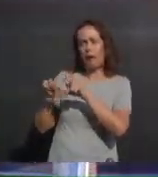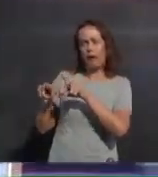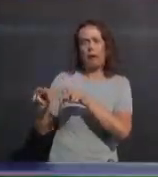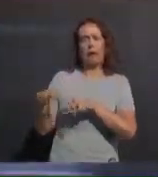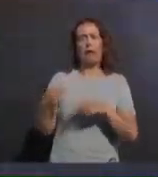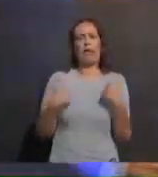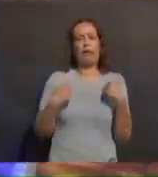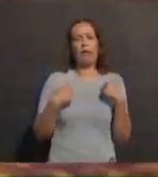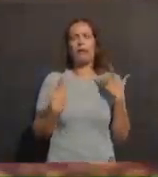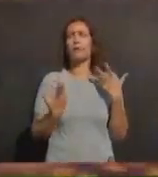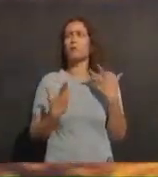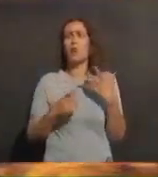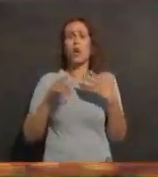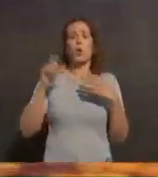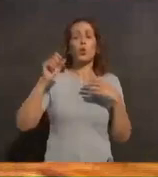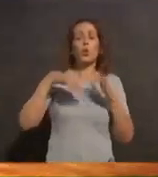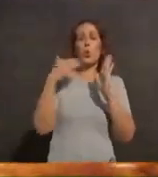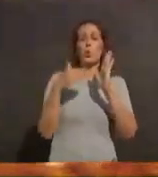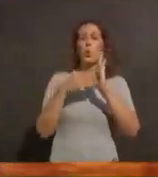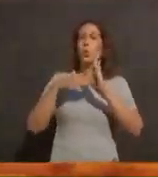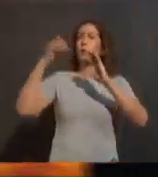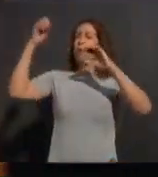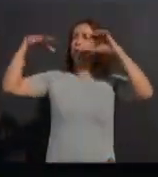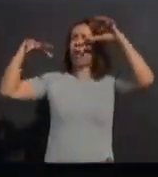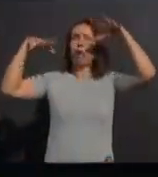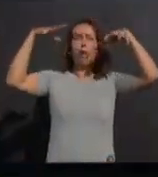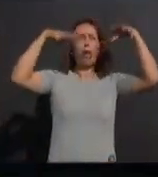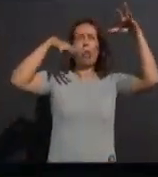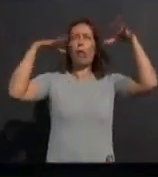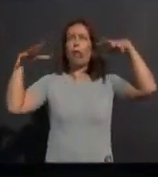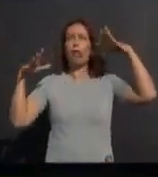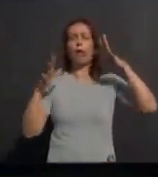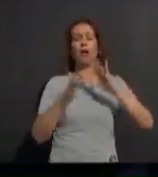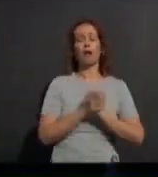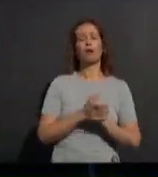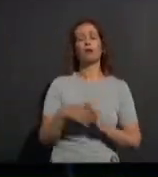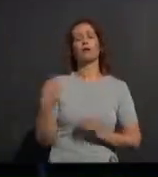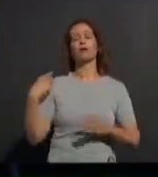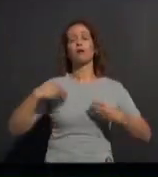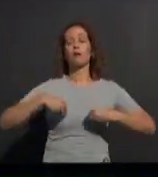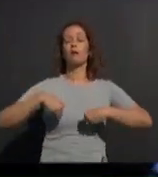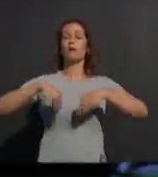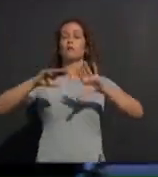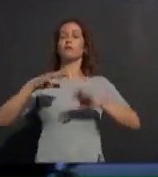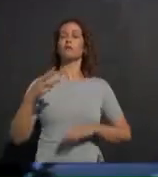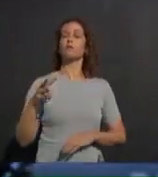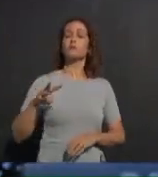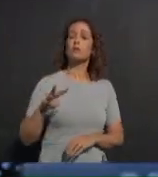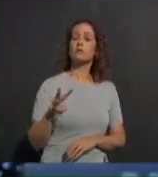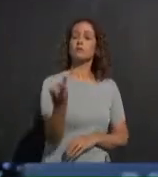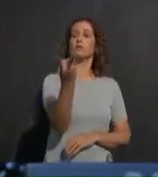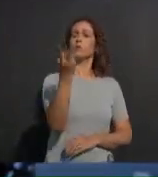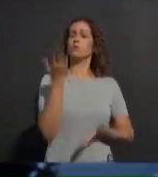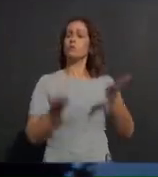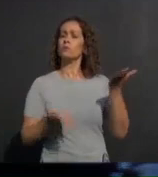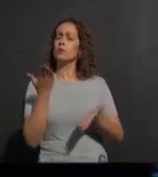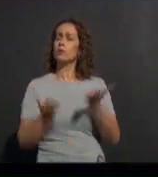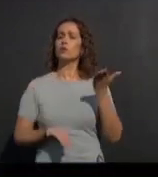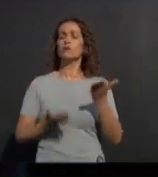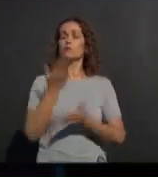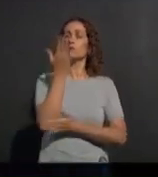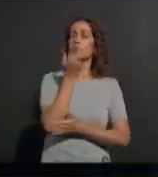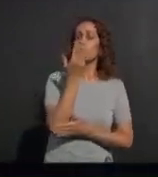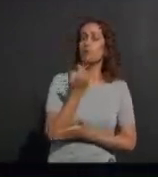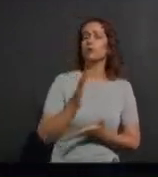passando, tudo caído. A gente foi dando tudo que tinha, levamos 3 mil quilos de alimentos. Por fim, na hora de ir embora do aeroporto,